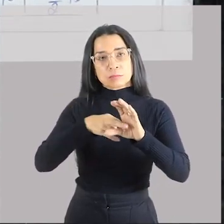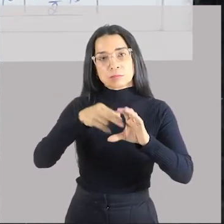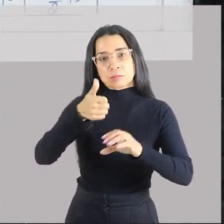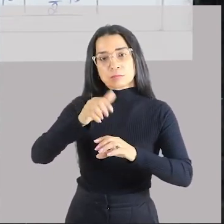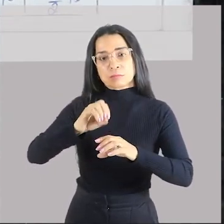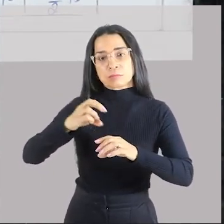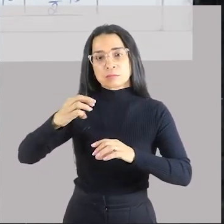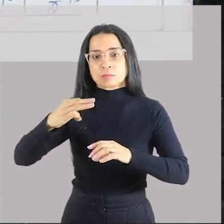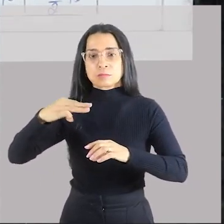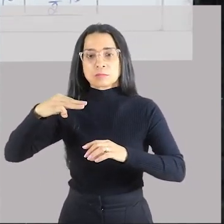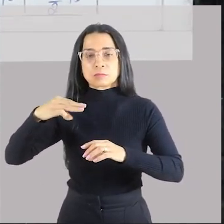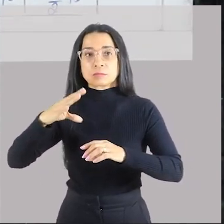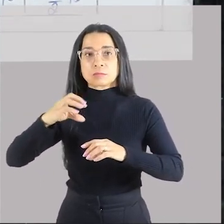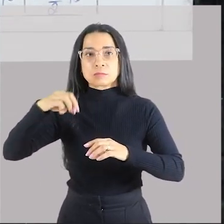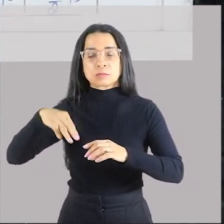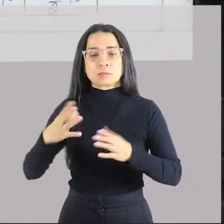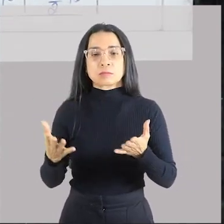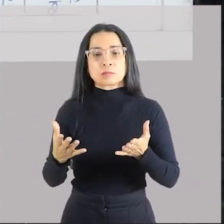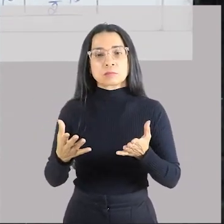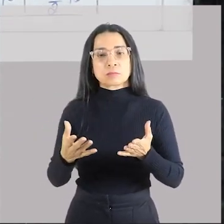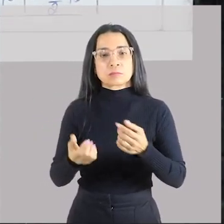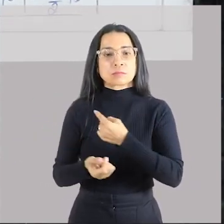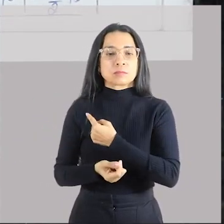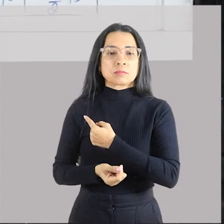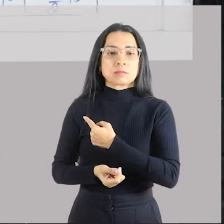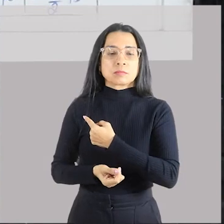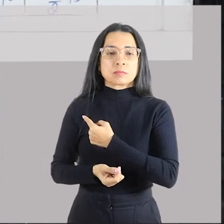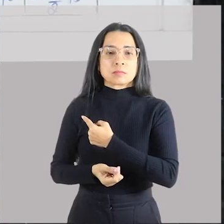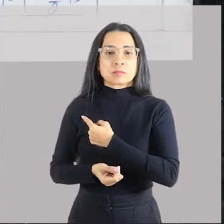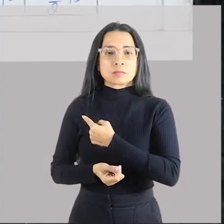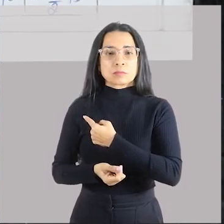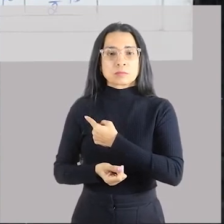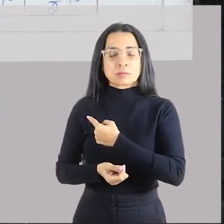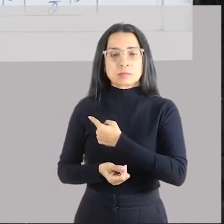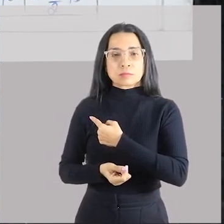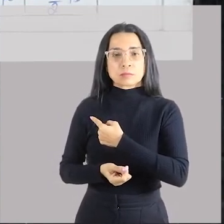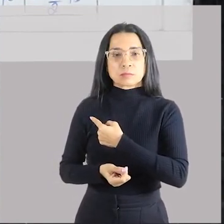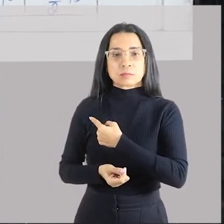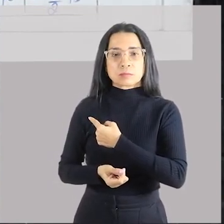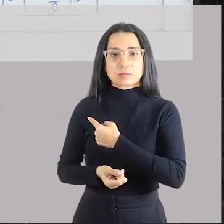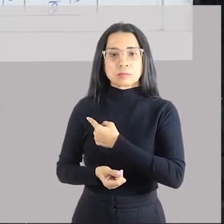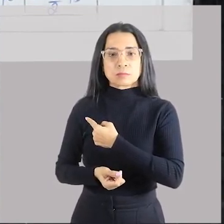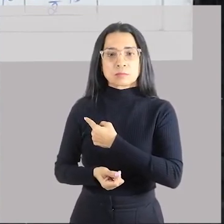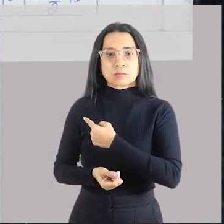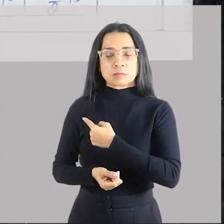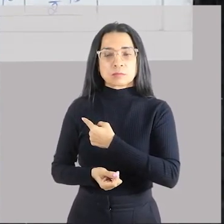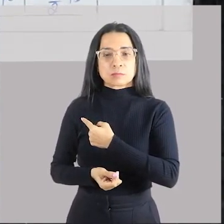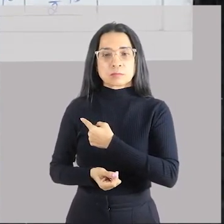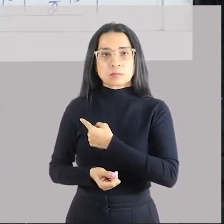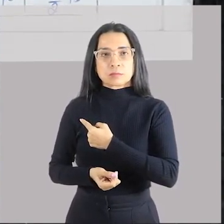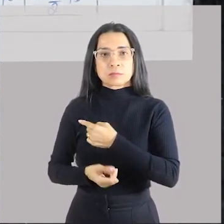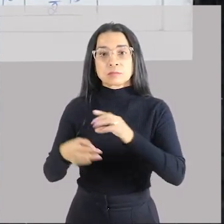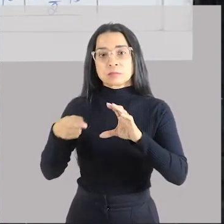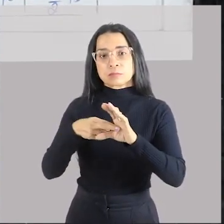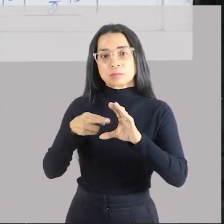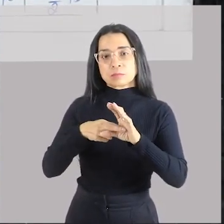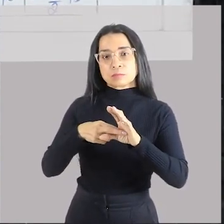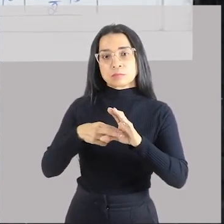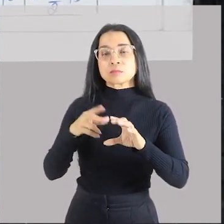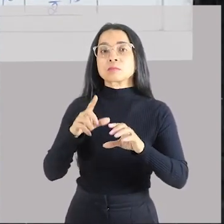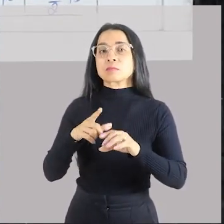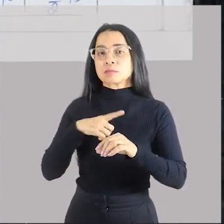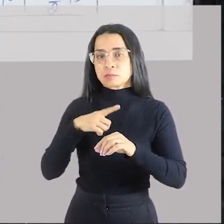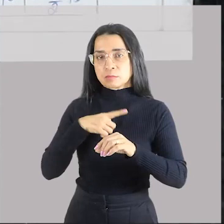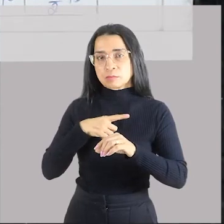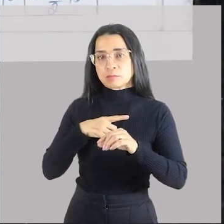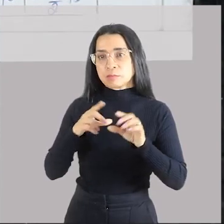10, no hexágono regular inscrito na circunferência, o raio tem a mesma medida